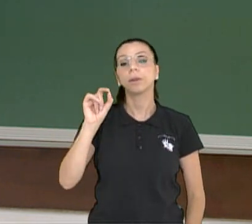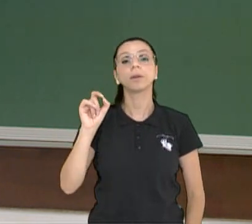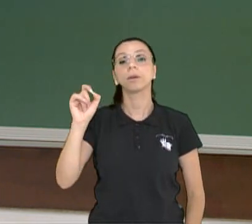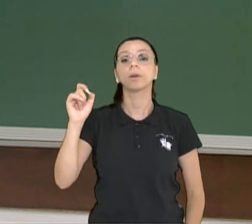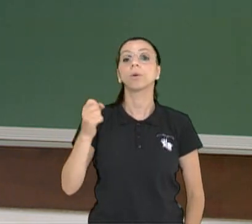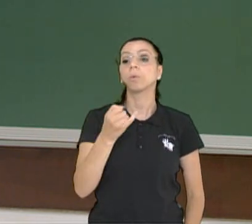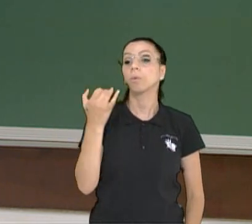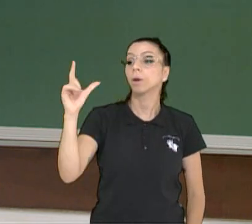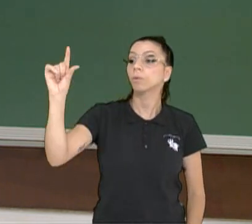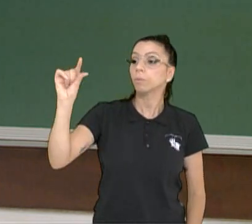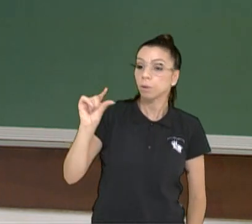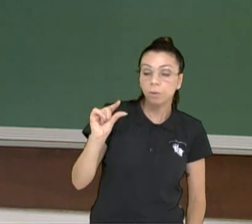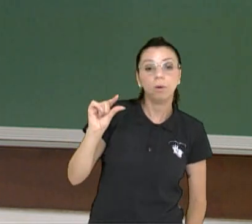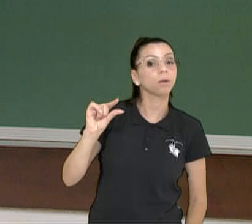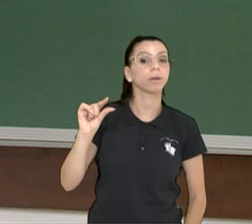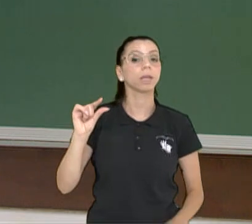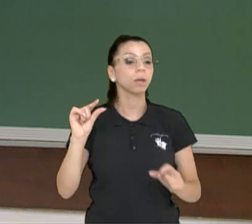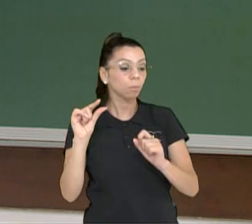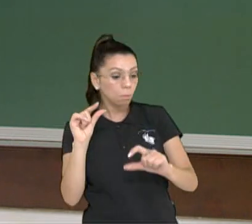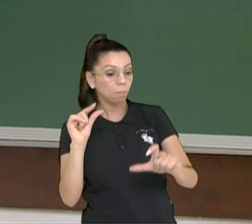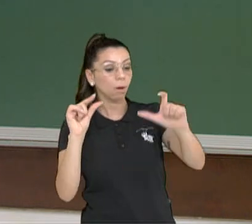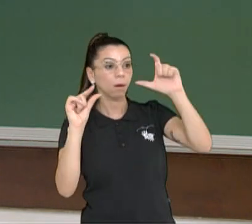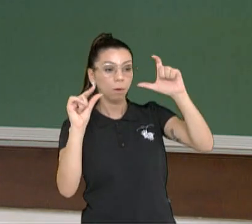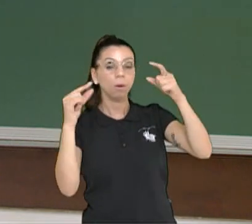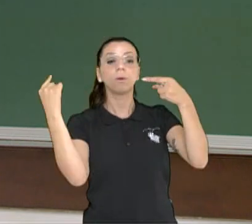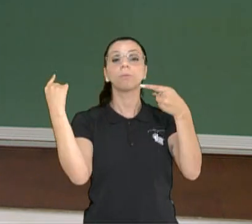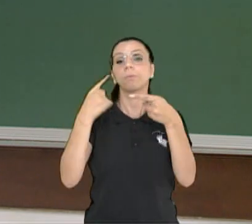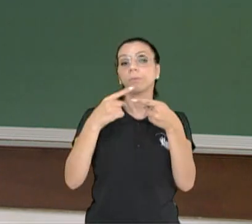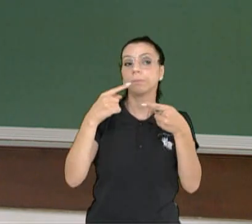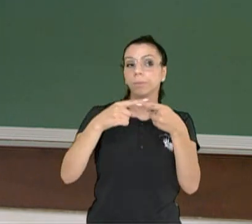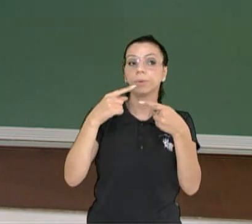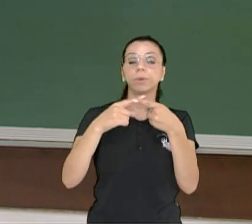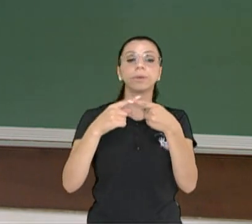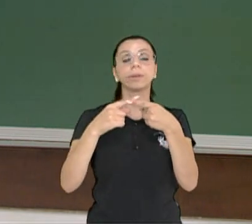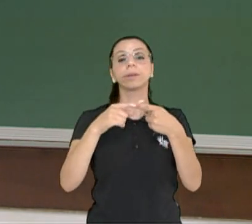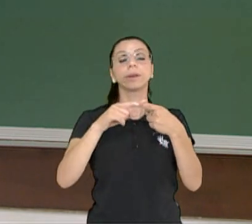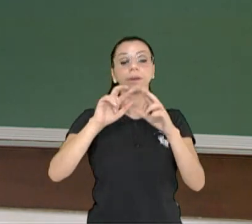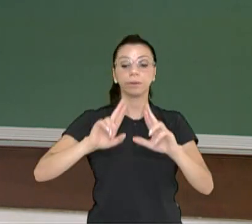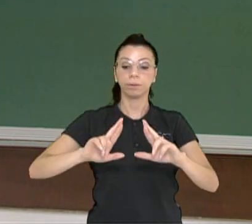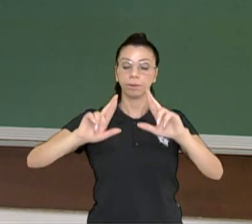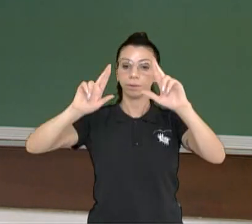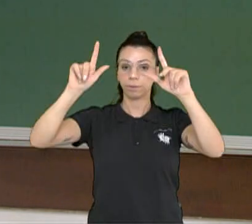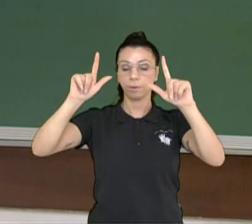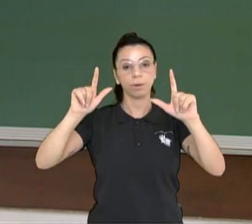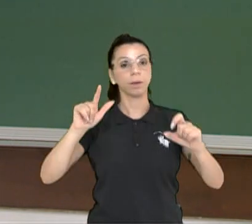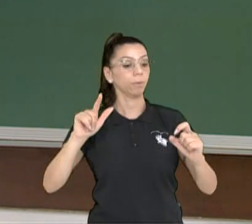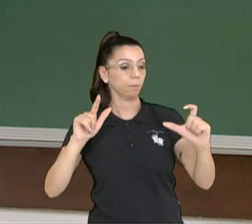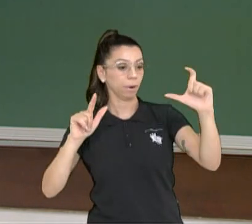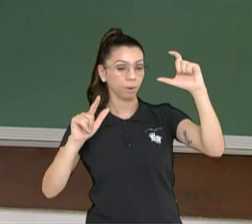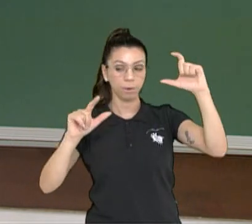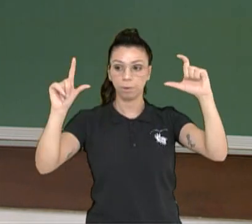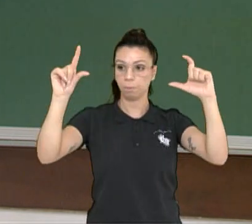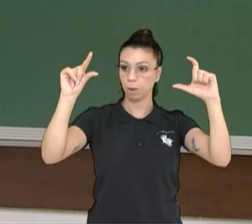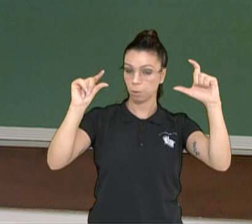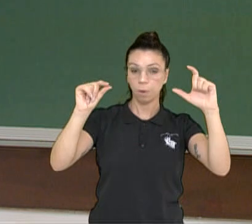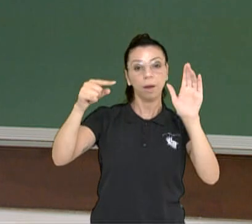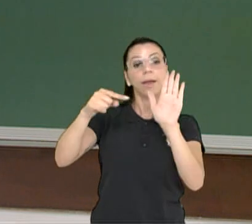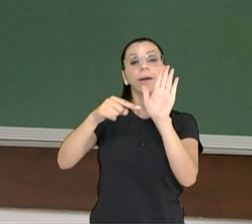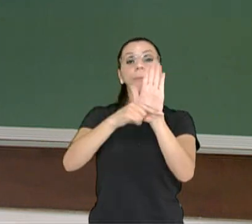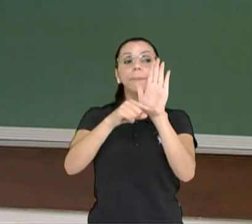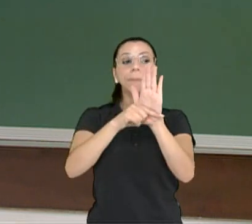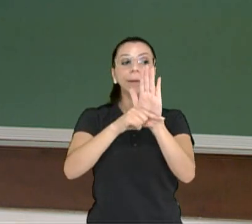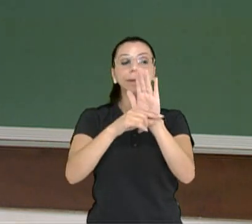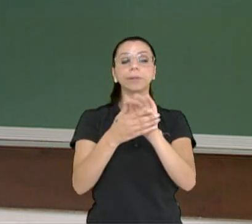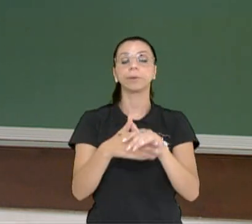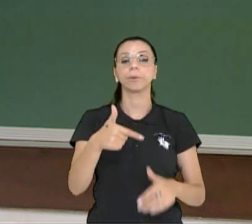valor e o maior valor, porque a amplitude é a diferença entre o maior valor e o menor valor. Nesse caso, o